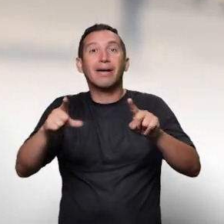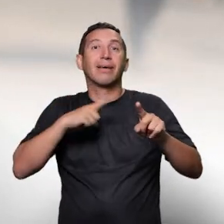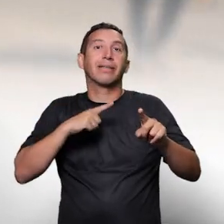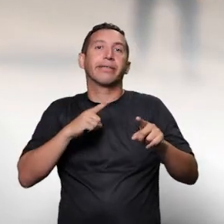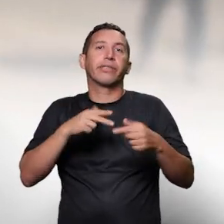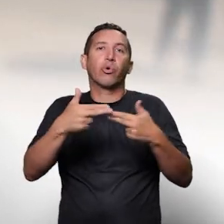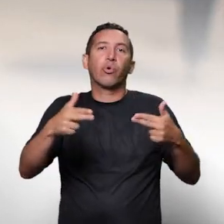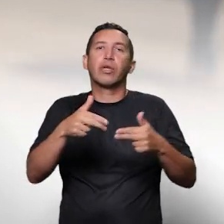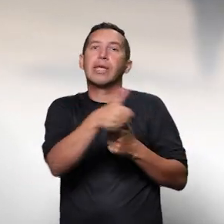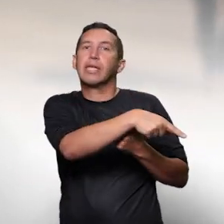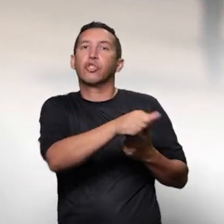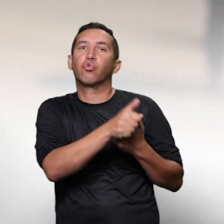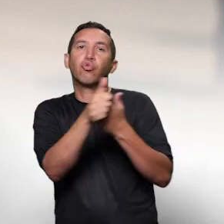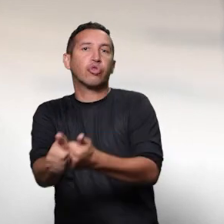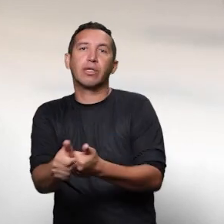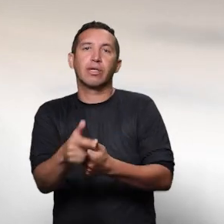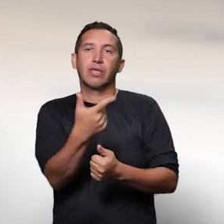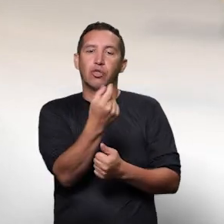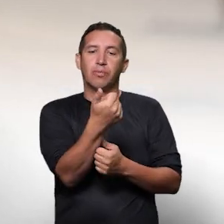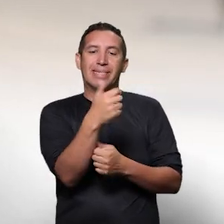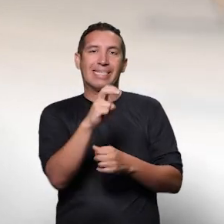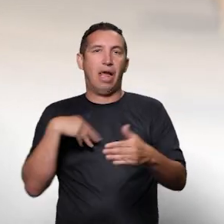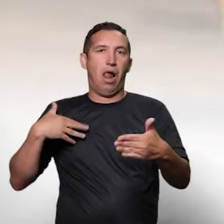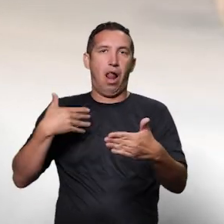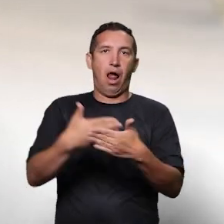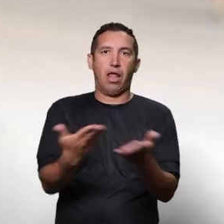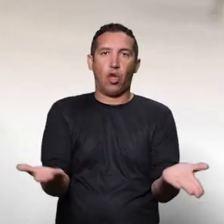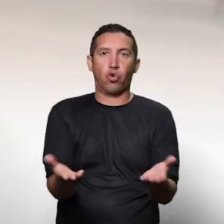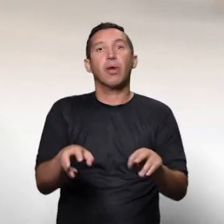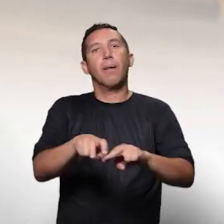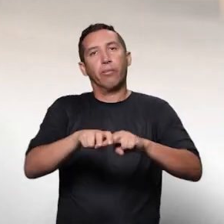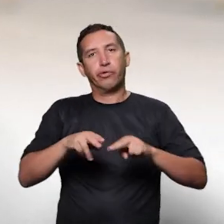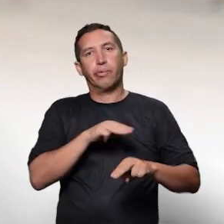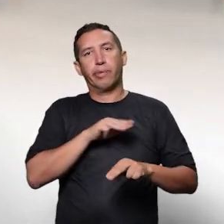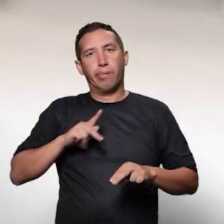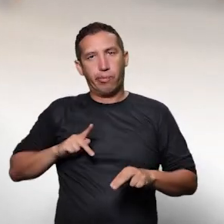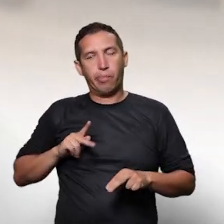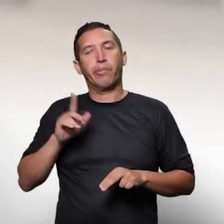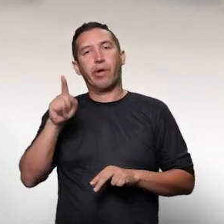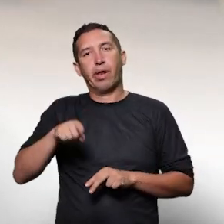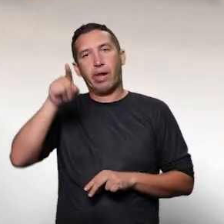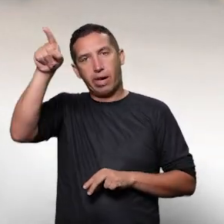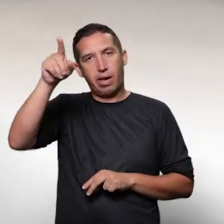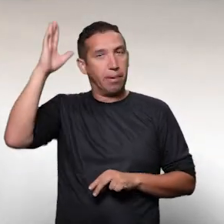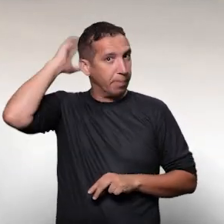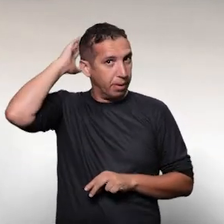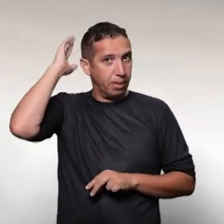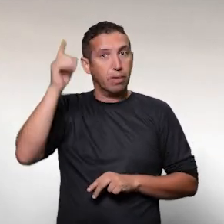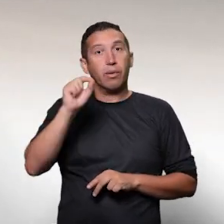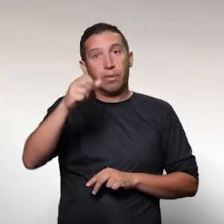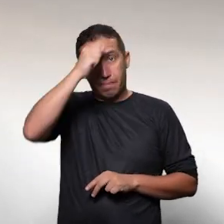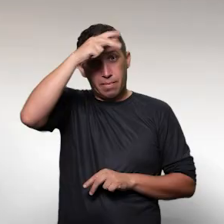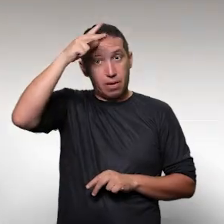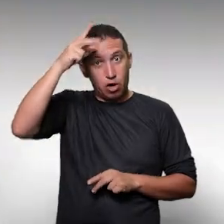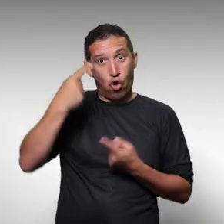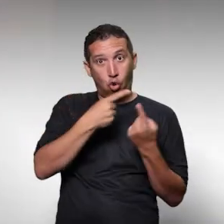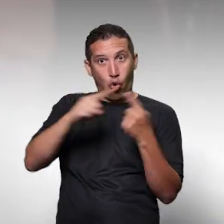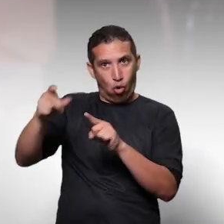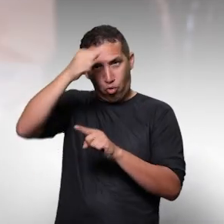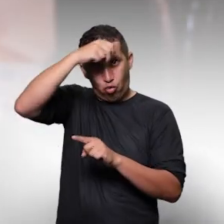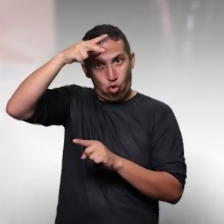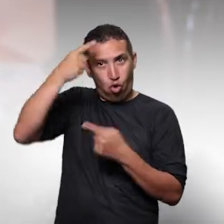vem sendo descumpridas desde 2015 e por isso o Ministério Público Federal no Pará recomendou a aplicação de multa contra a Prefeitura de